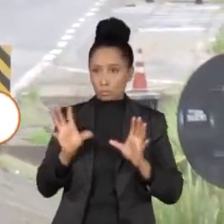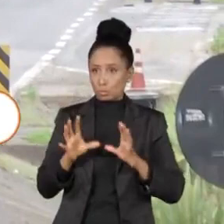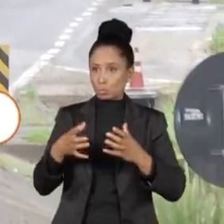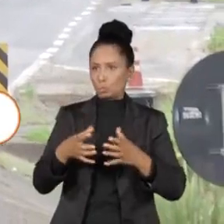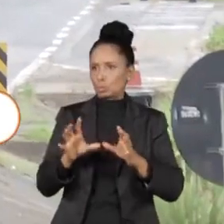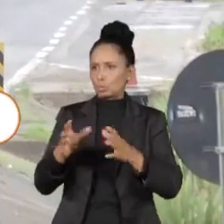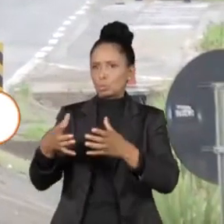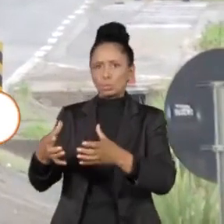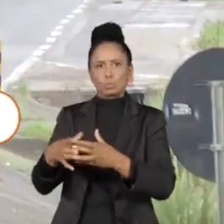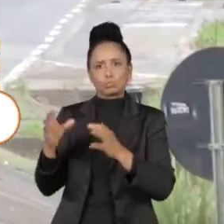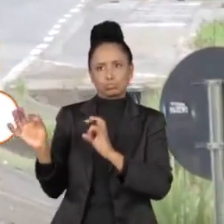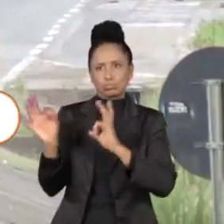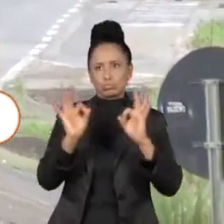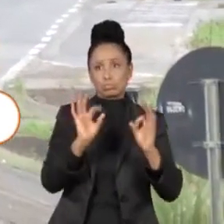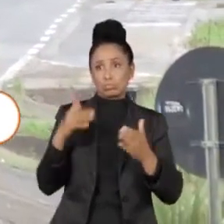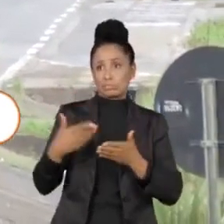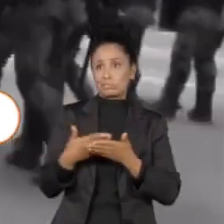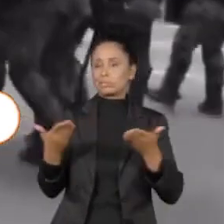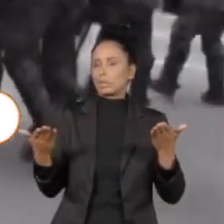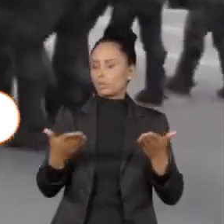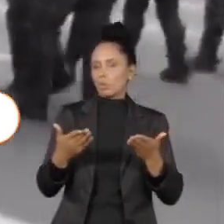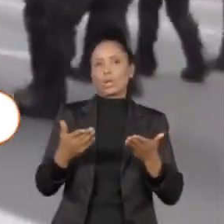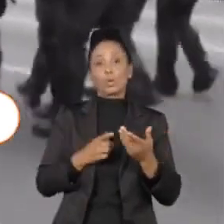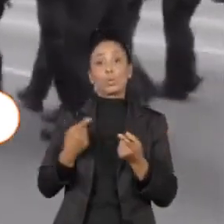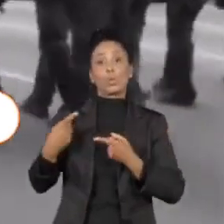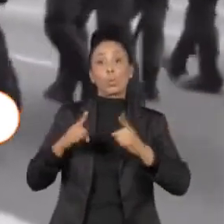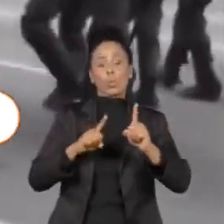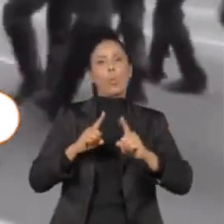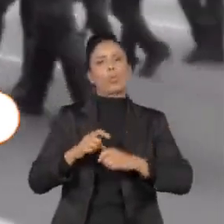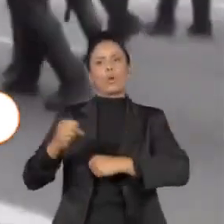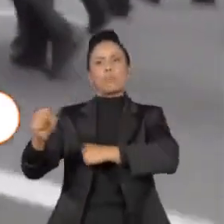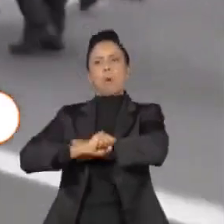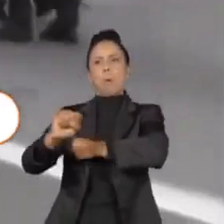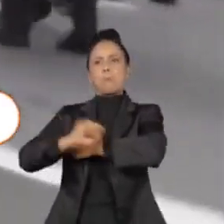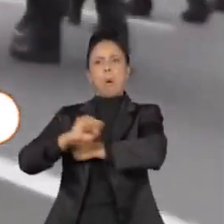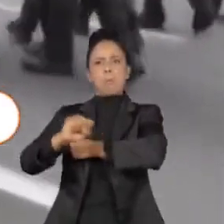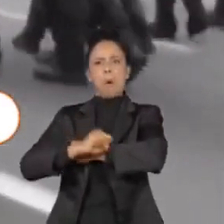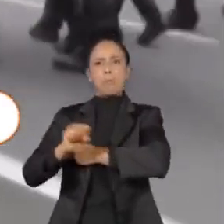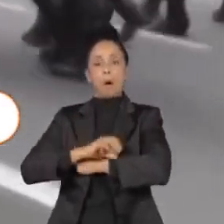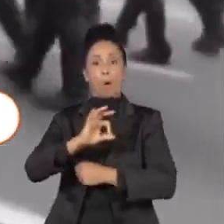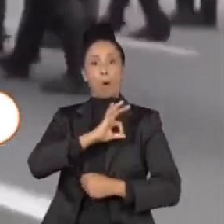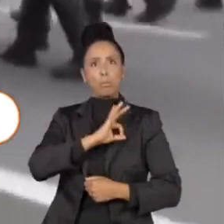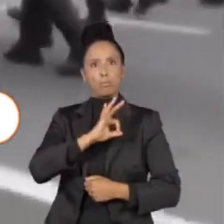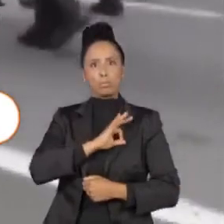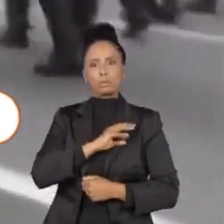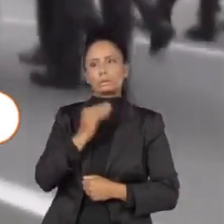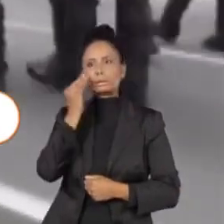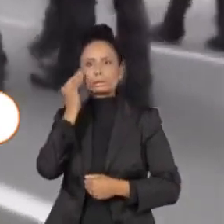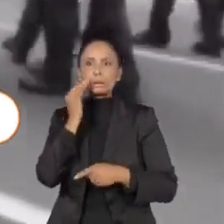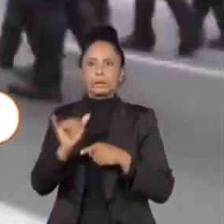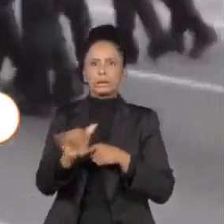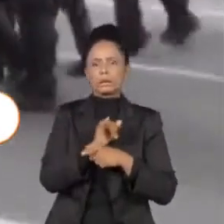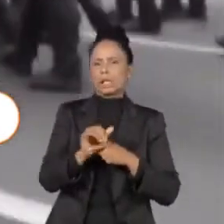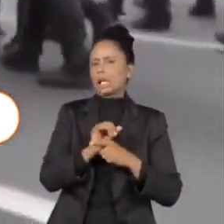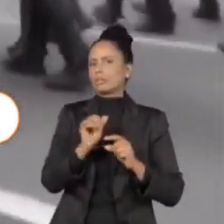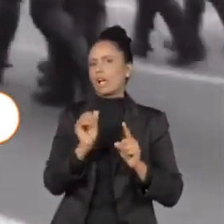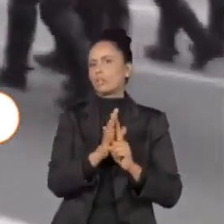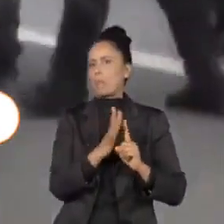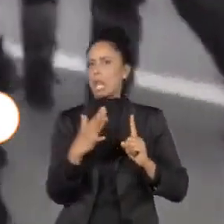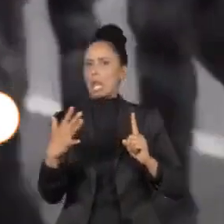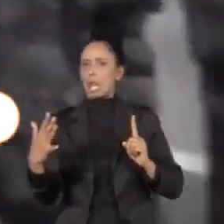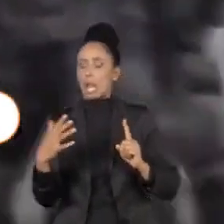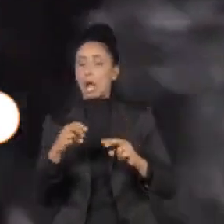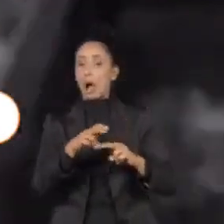nesse momento entrou em confronto com o batalhão de choque da Polícia Militar, que tentou dispersar esses integrantes aqui com